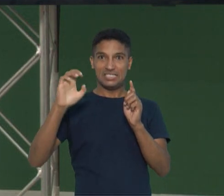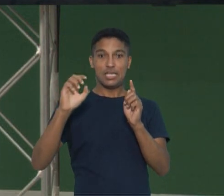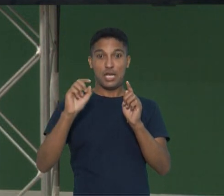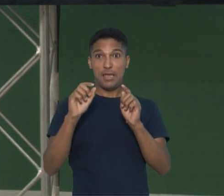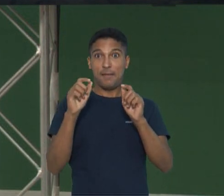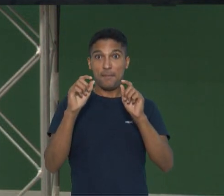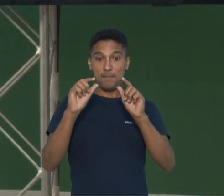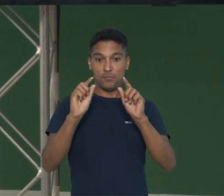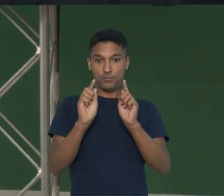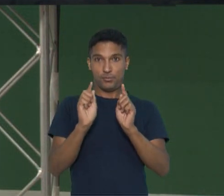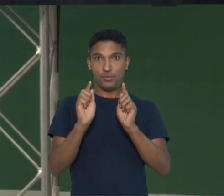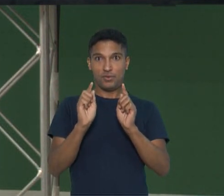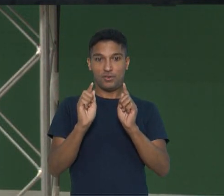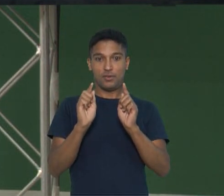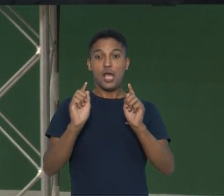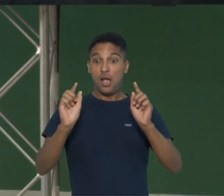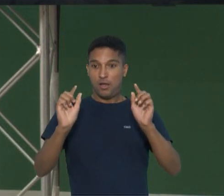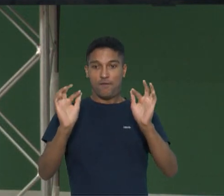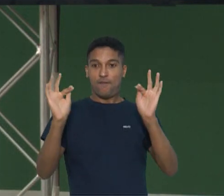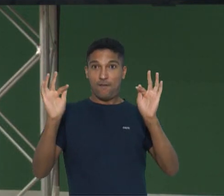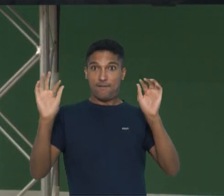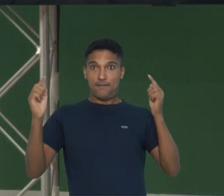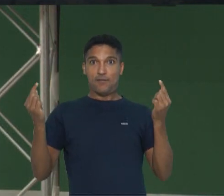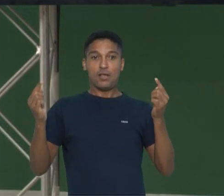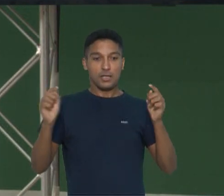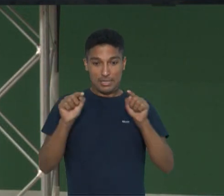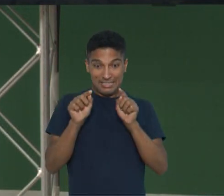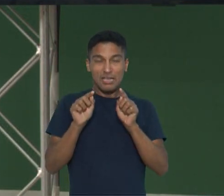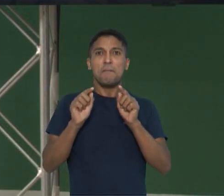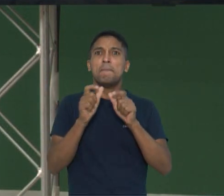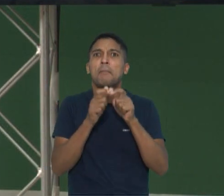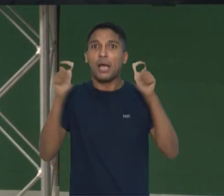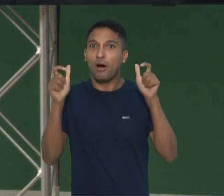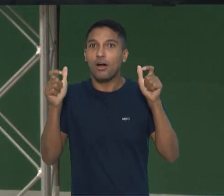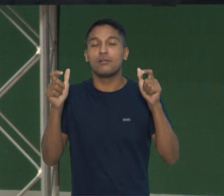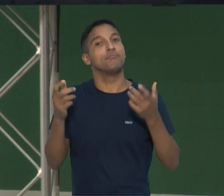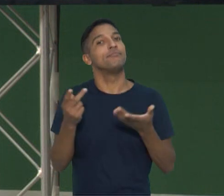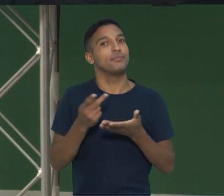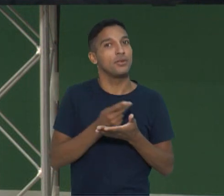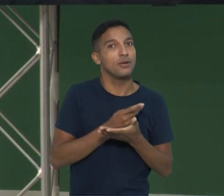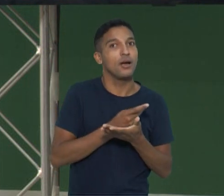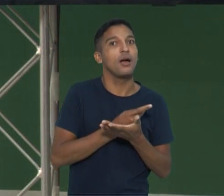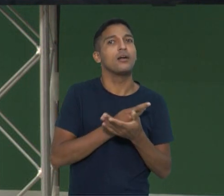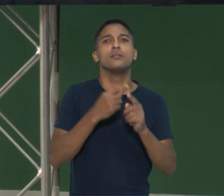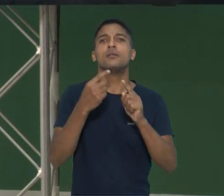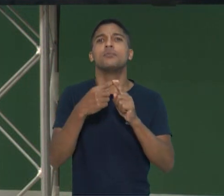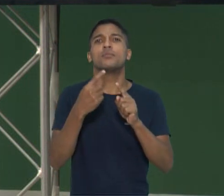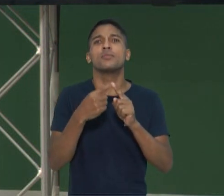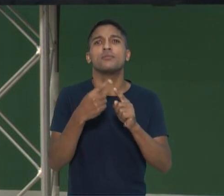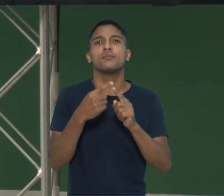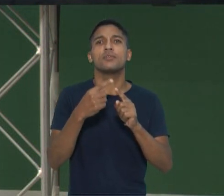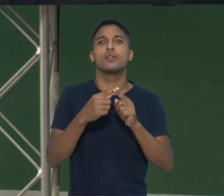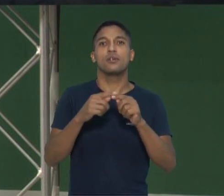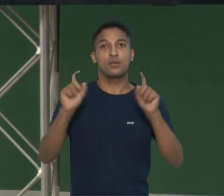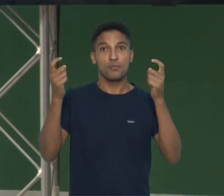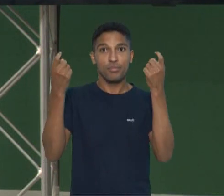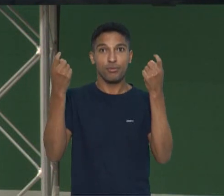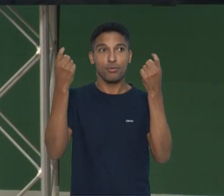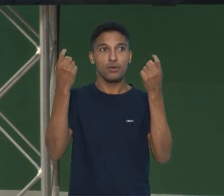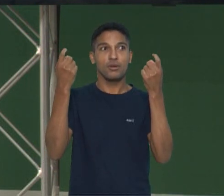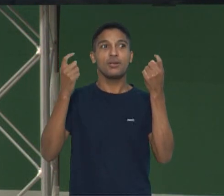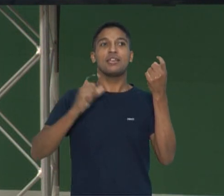focal. Isso está errado. Por quê? Porque nós temos nas hipérboles